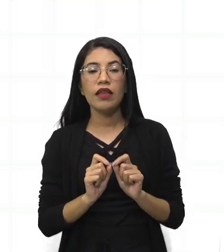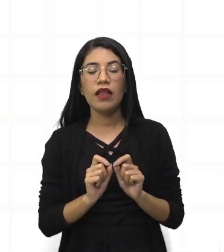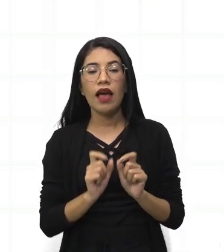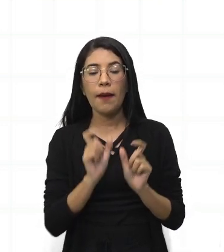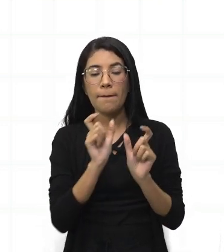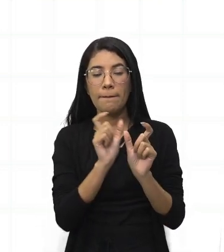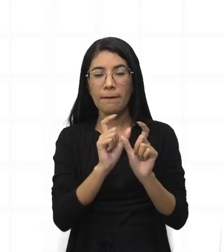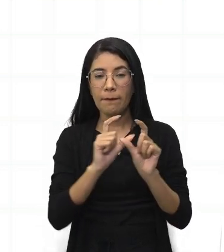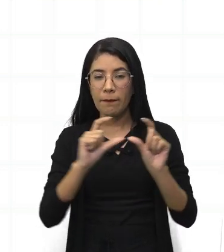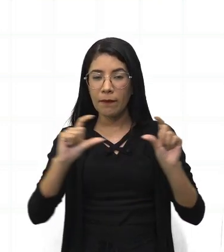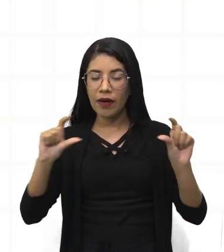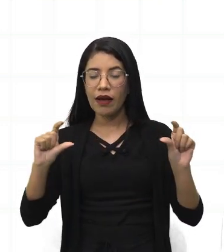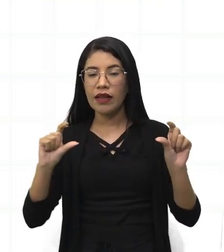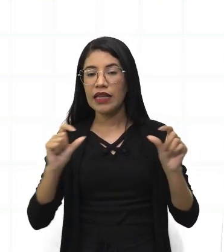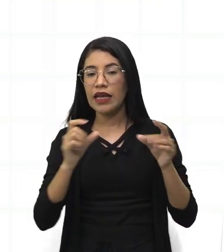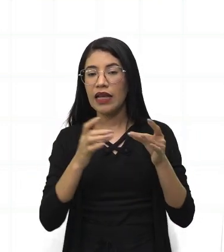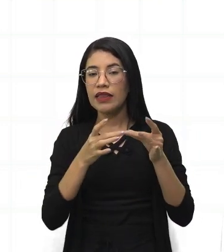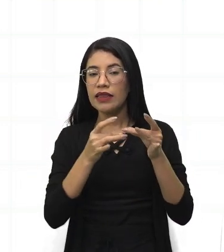esse trecho está